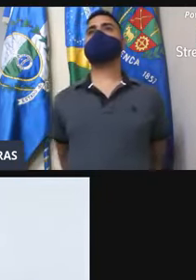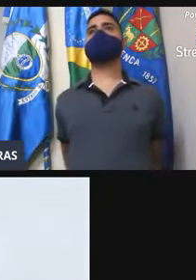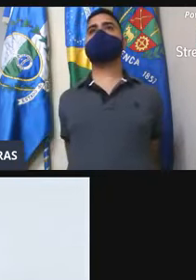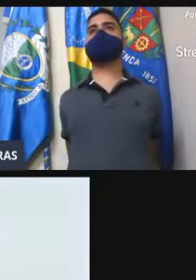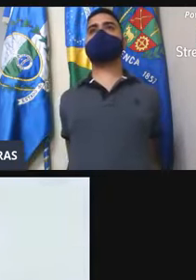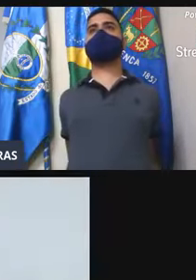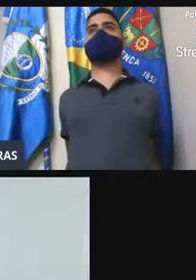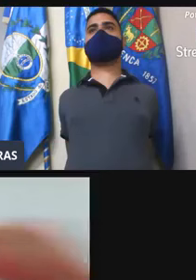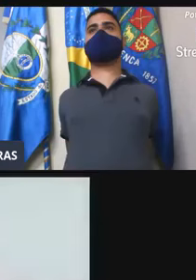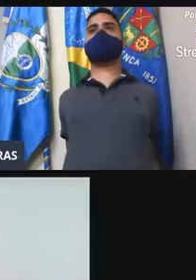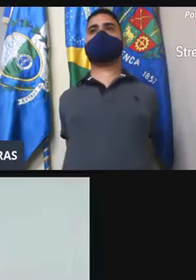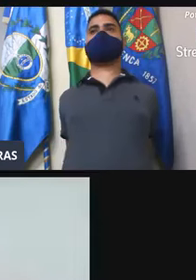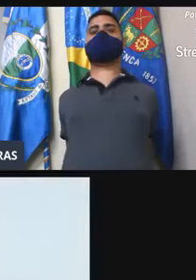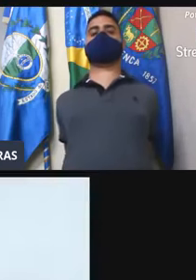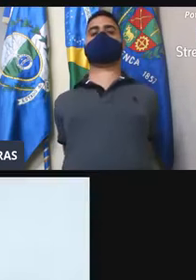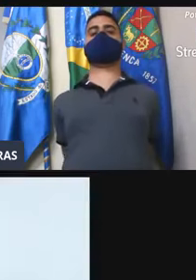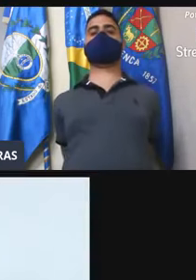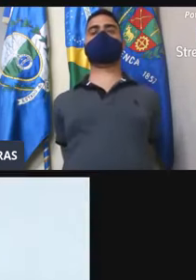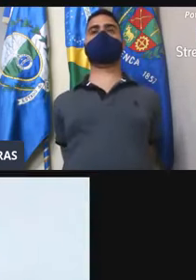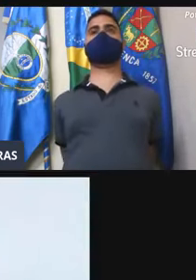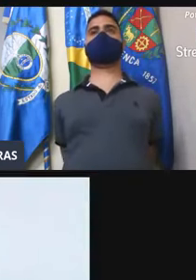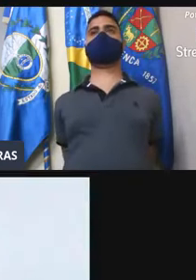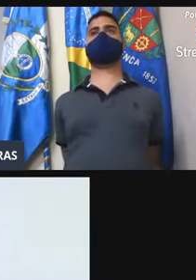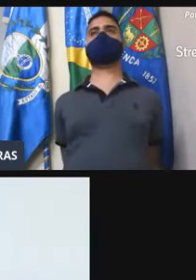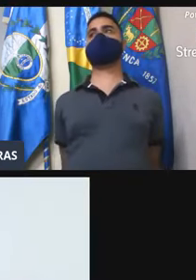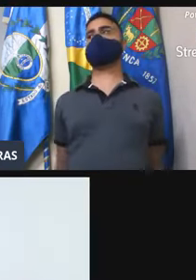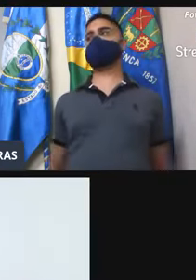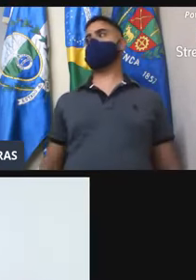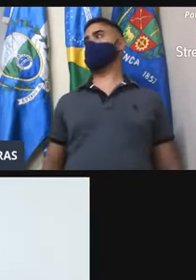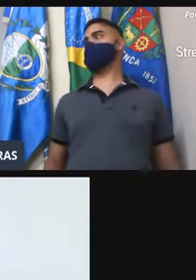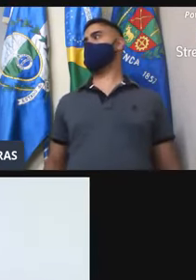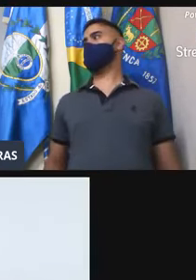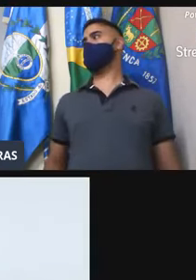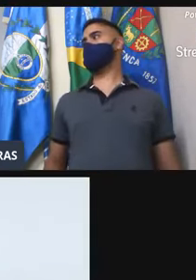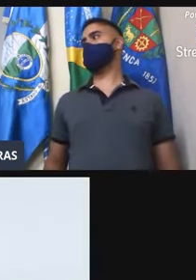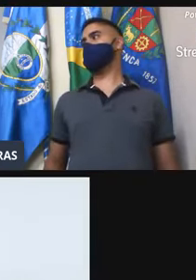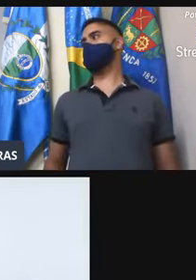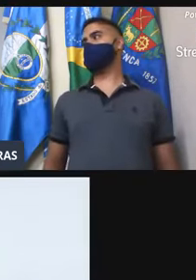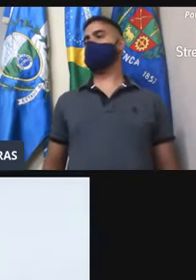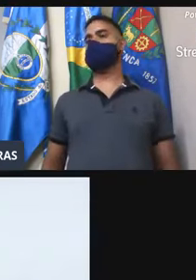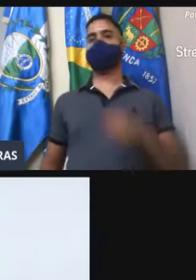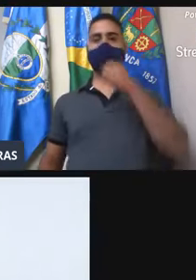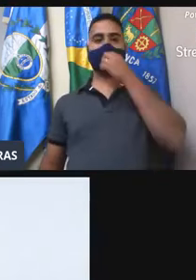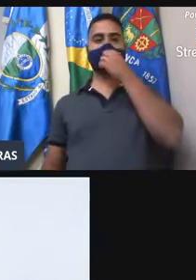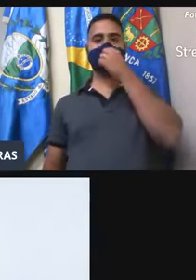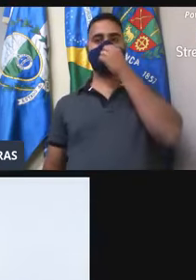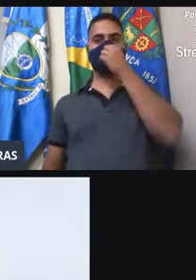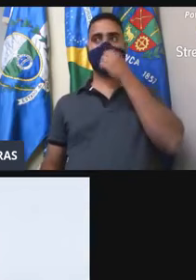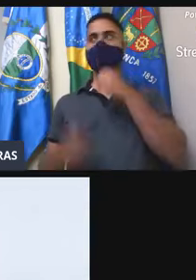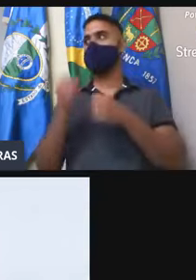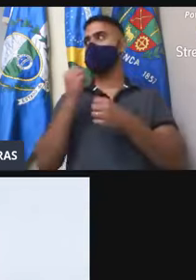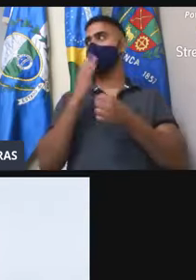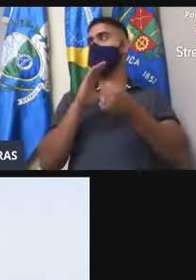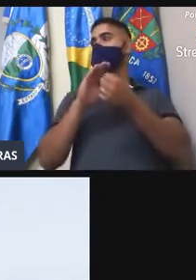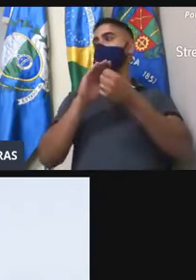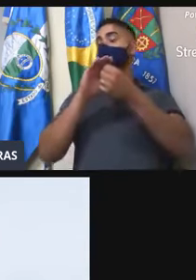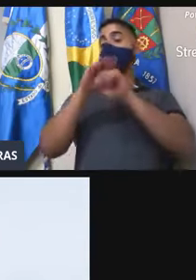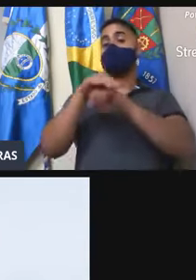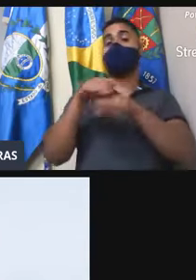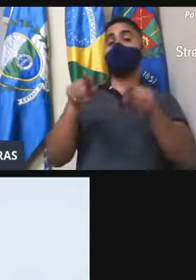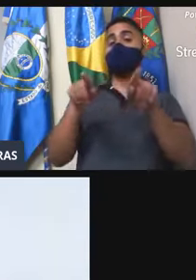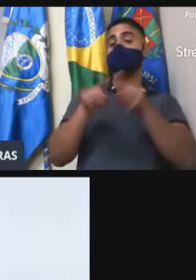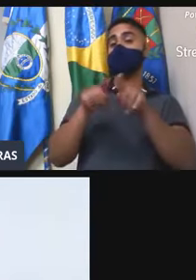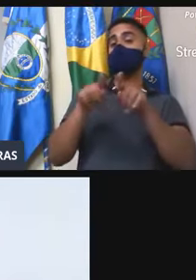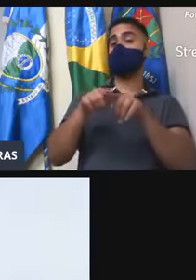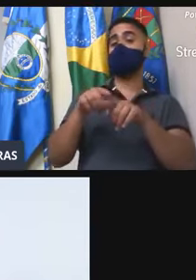Marcelo de Santa Isabel. Boa noite, presidente, vereadores, funcionários, né, os internautas